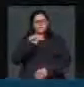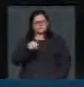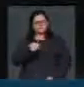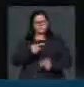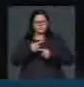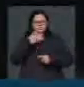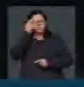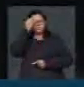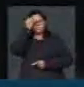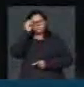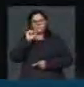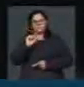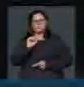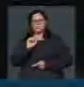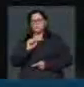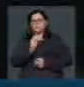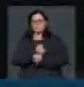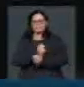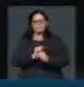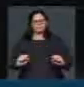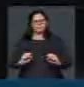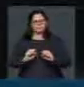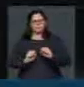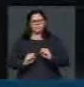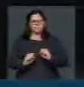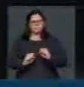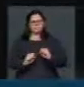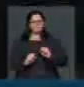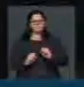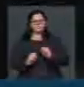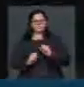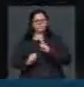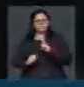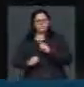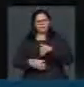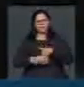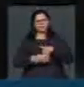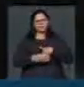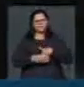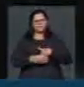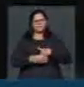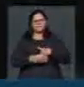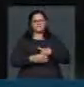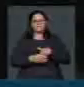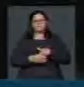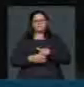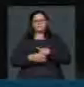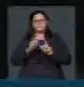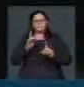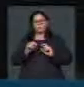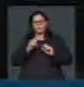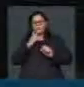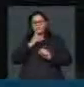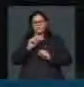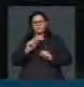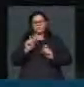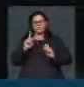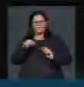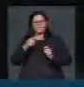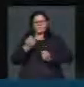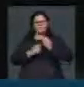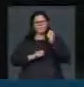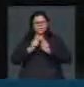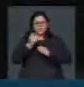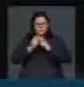nós entendemos que não é possível estabelecer uma eleição eleitoral daquilo que se chama de máquina de